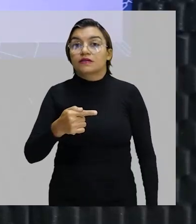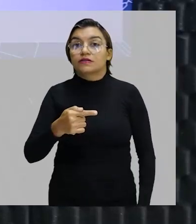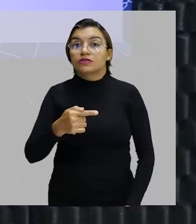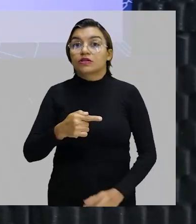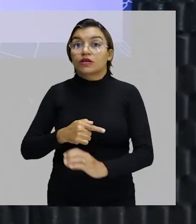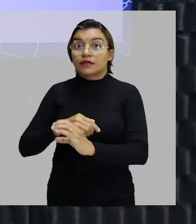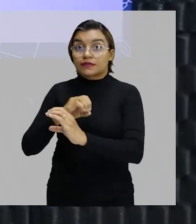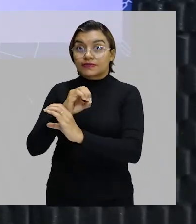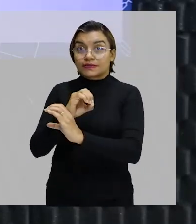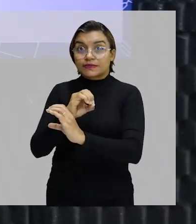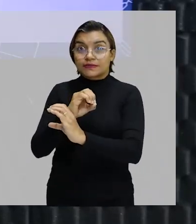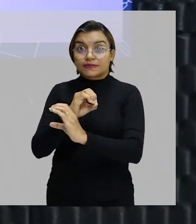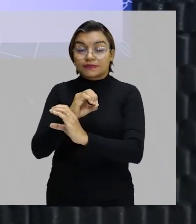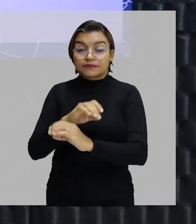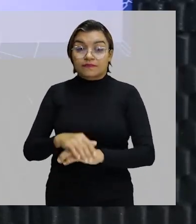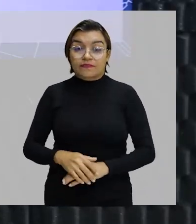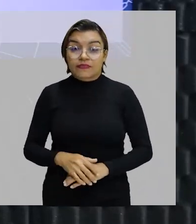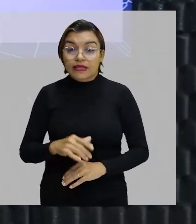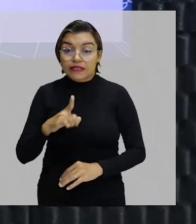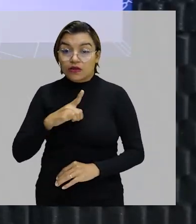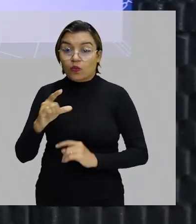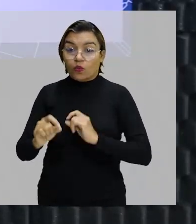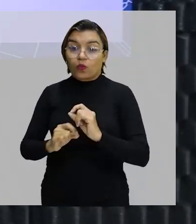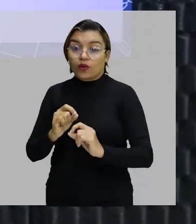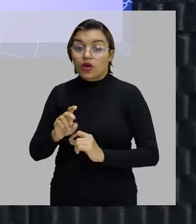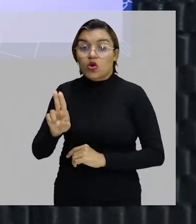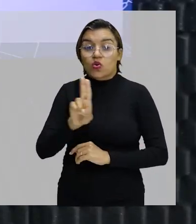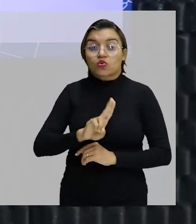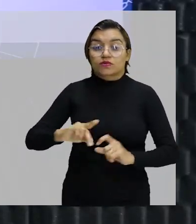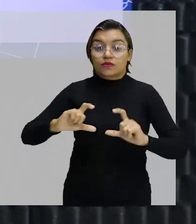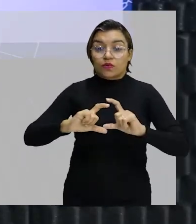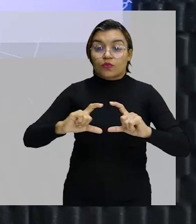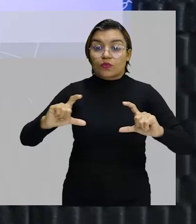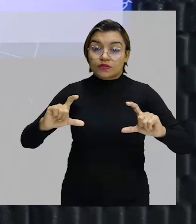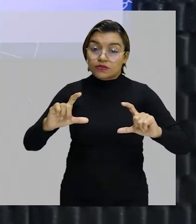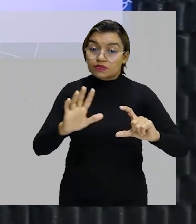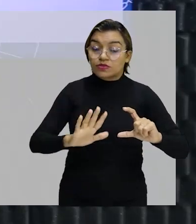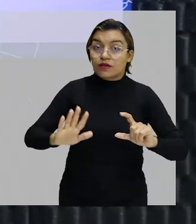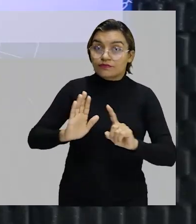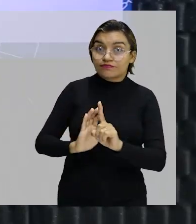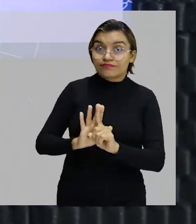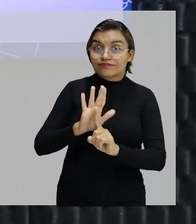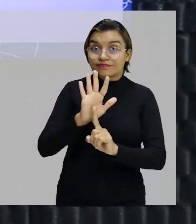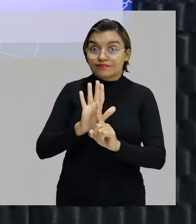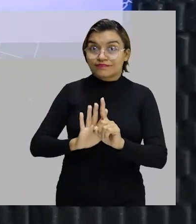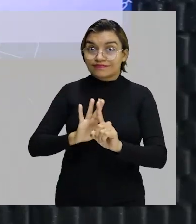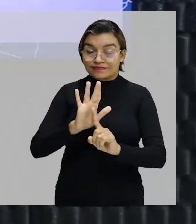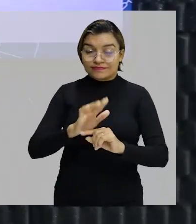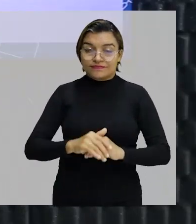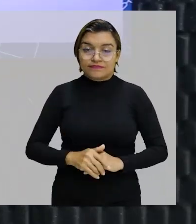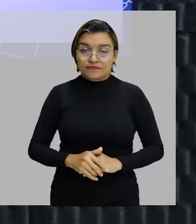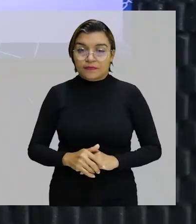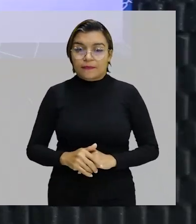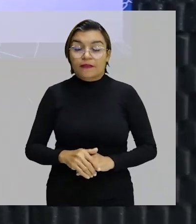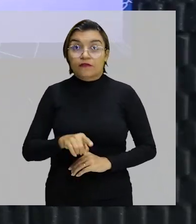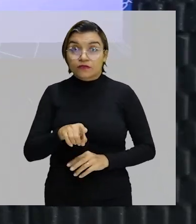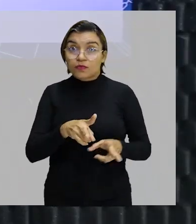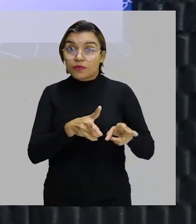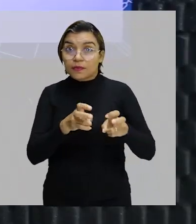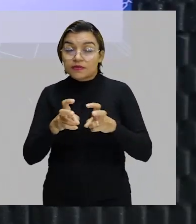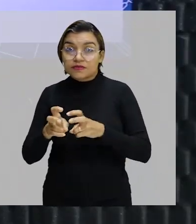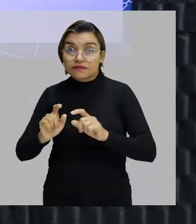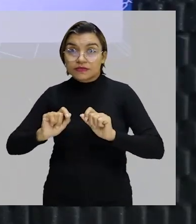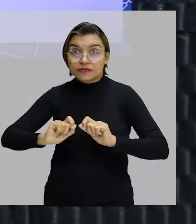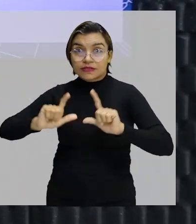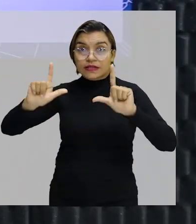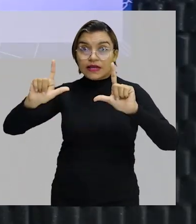turminha, certo? A gente vai utilizar a equação geral dos gases. Você está observando aqui na